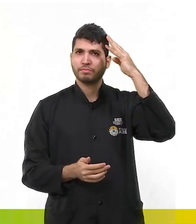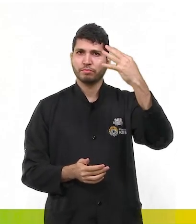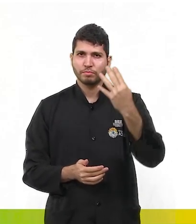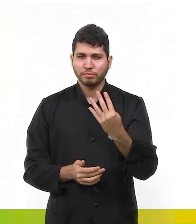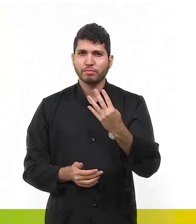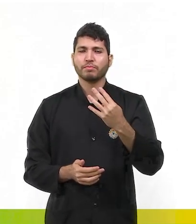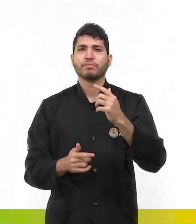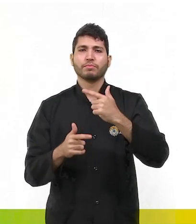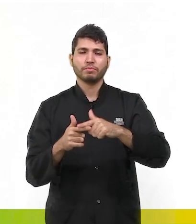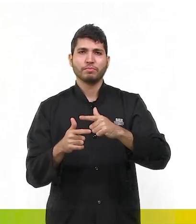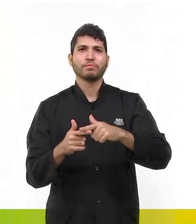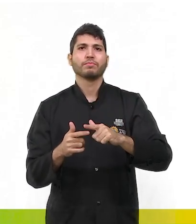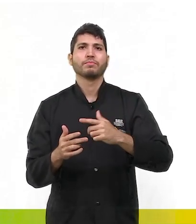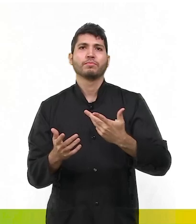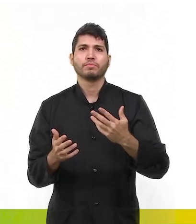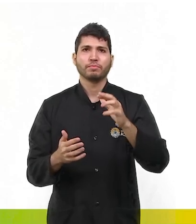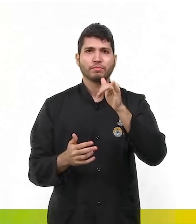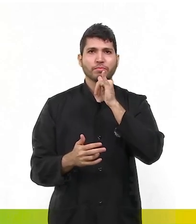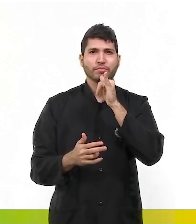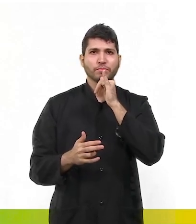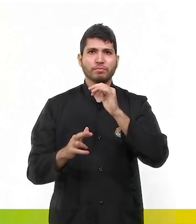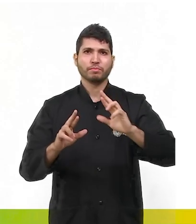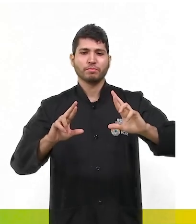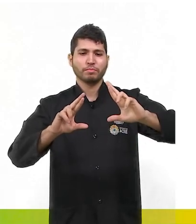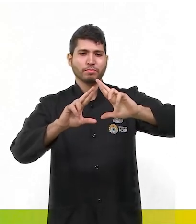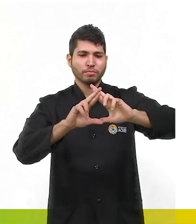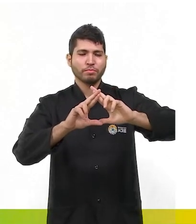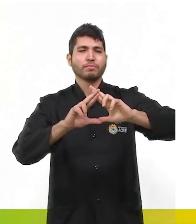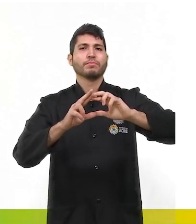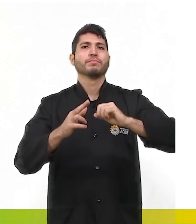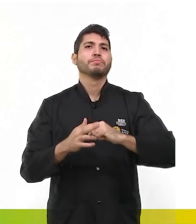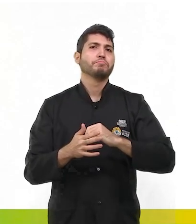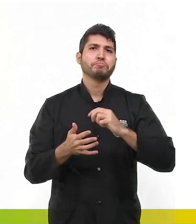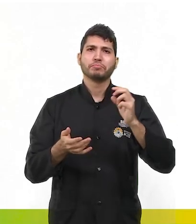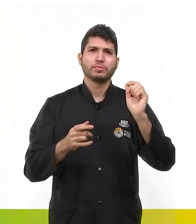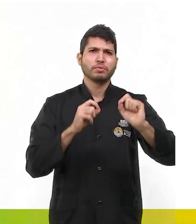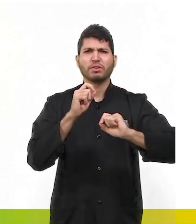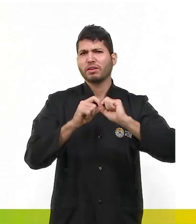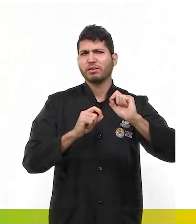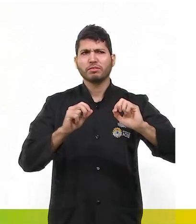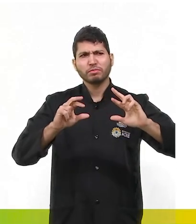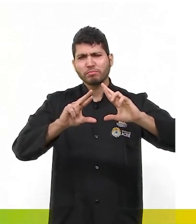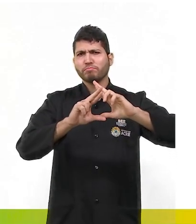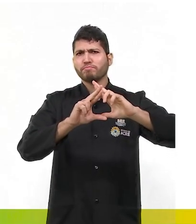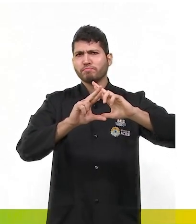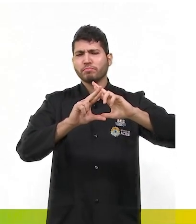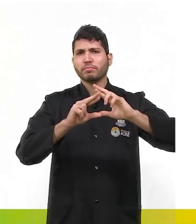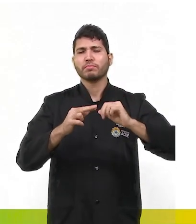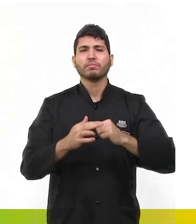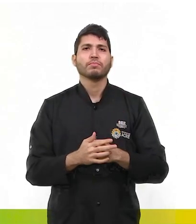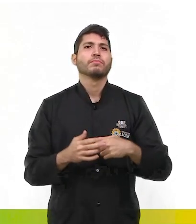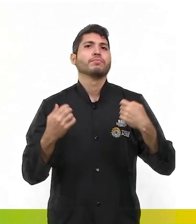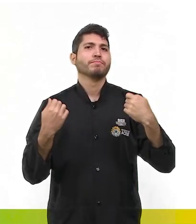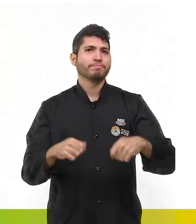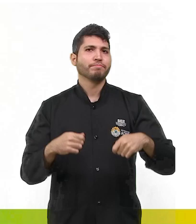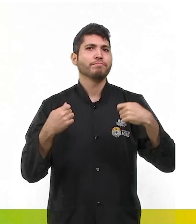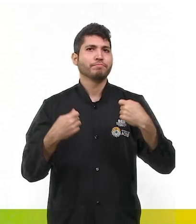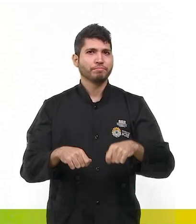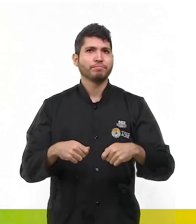como exemplo a sustentabilidade. O que é isso, professora? A sustentabilidade, ela surge como uma